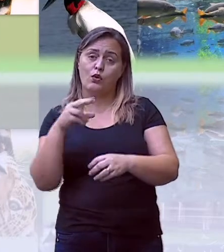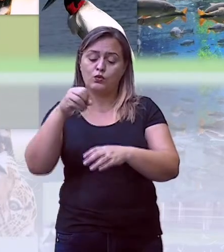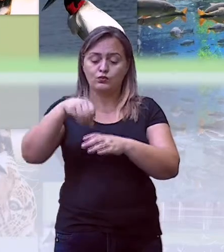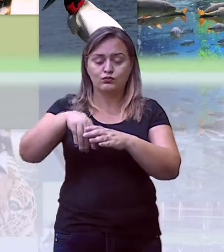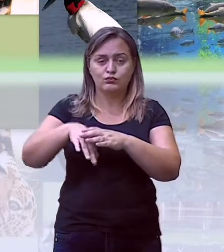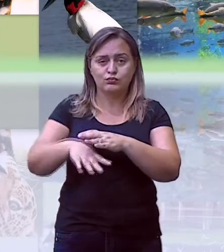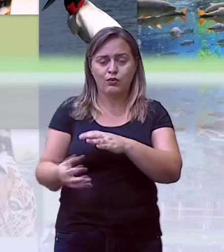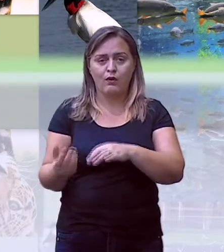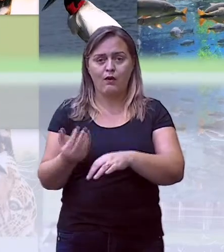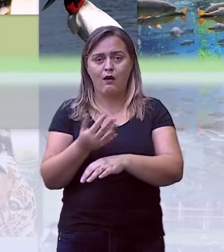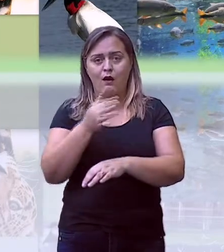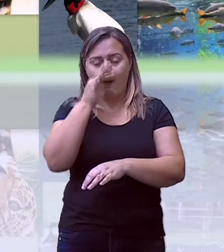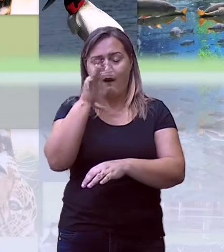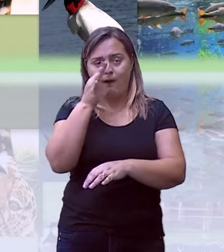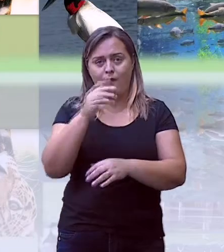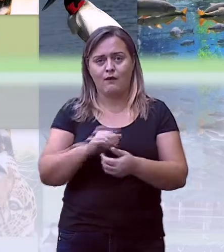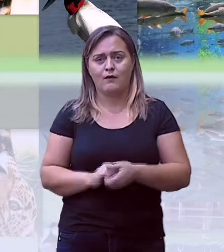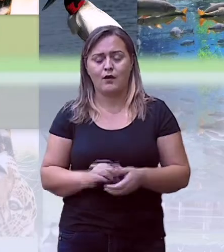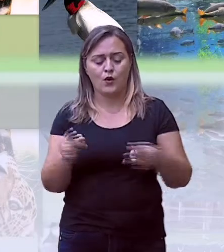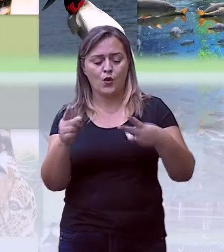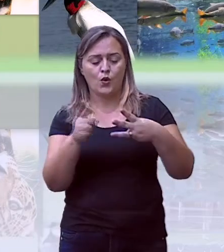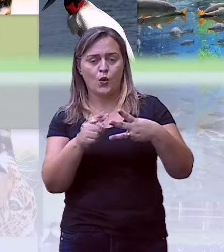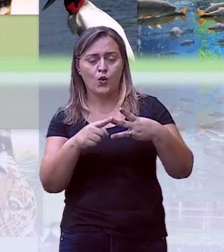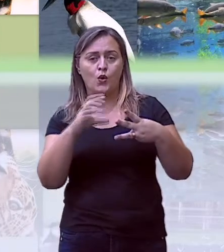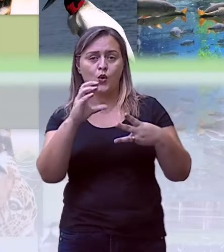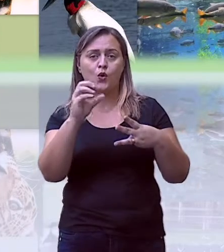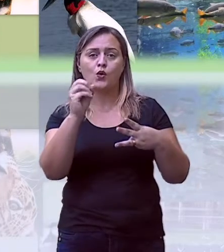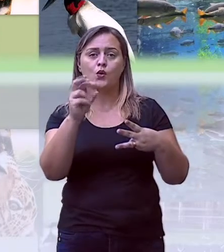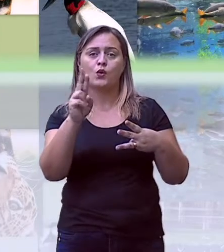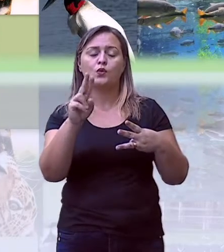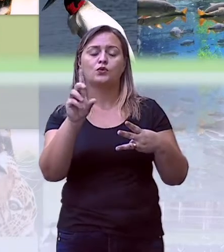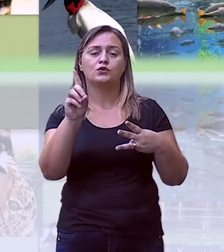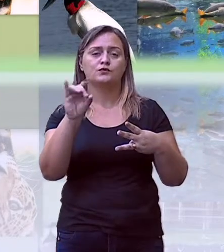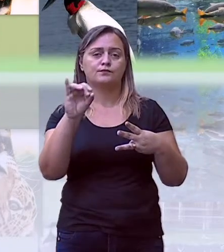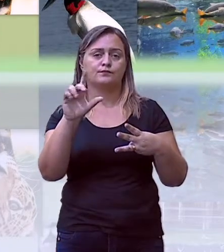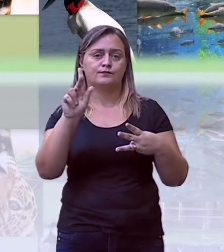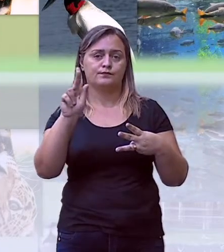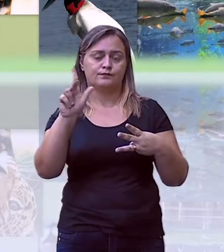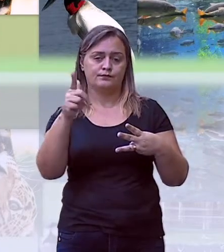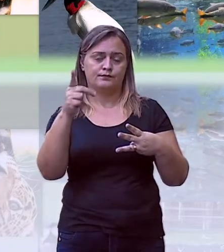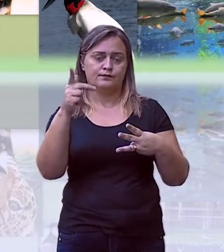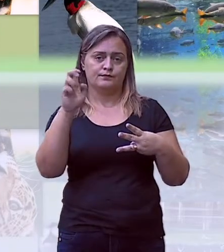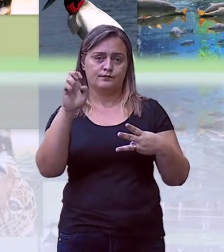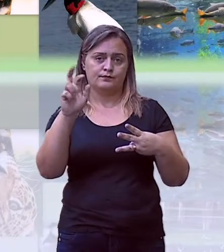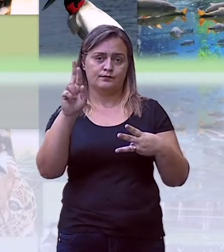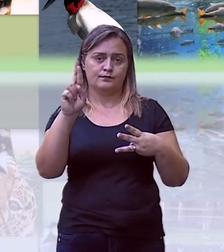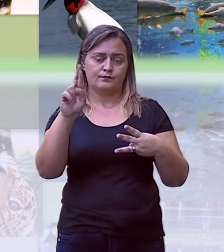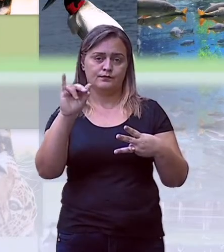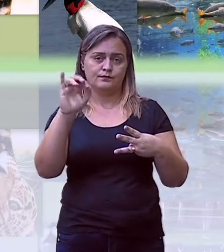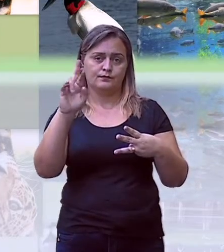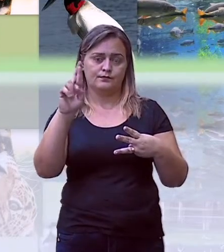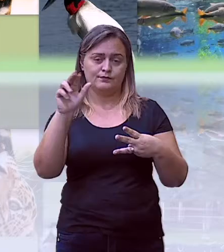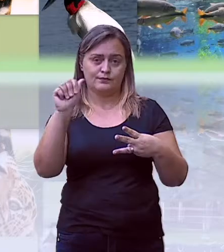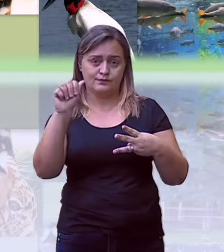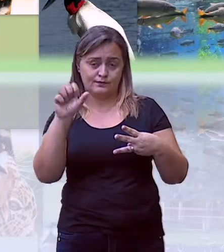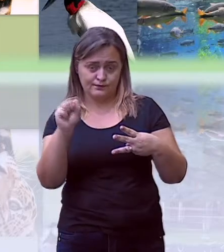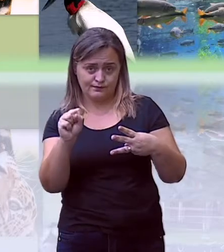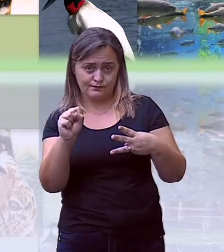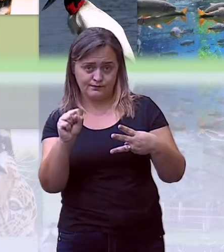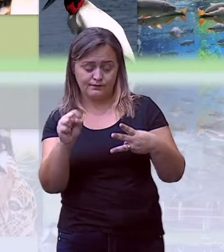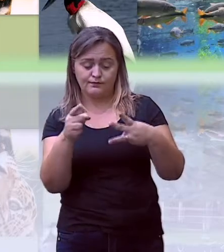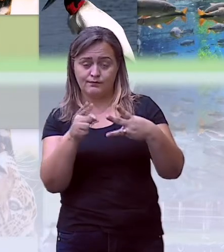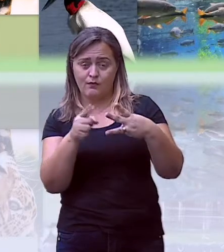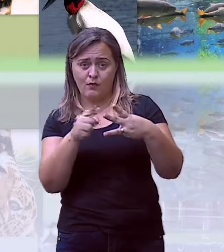as cordilheiras, pequena faixa de terreno não inundável, a água não chega